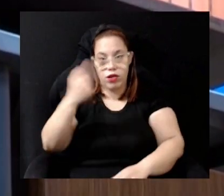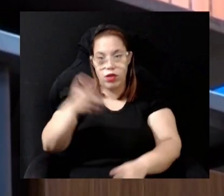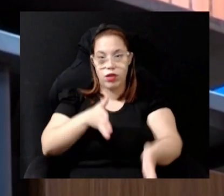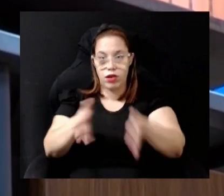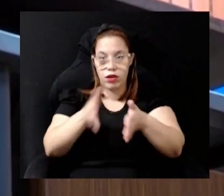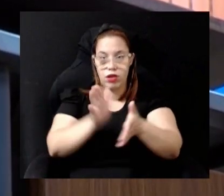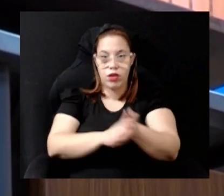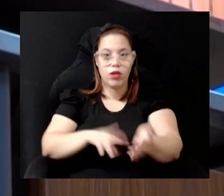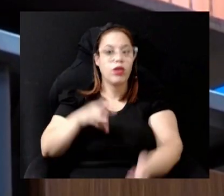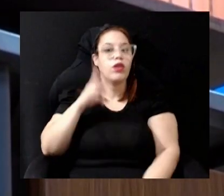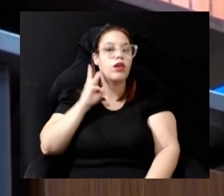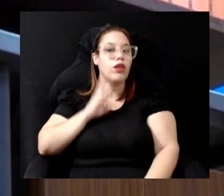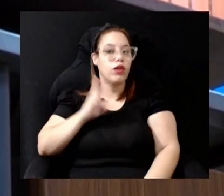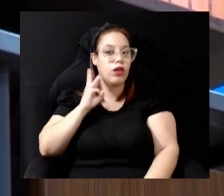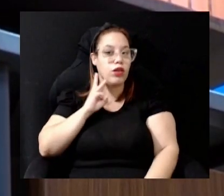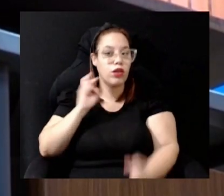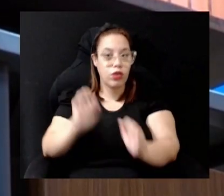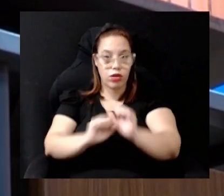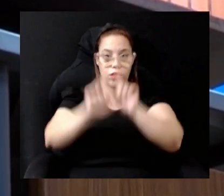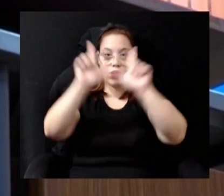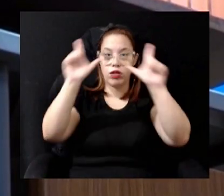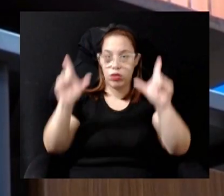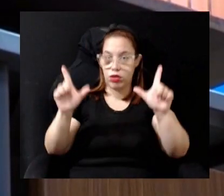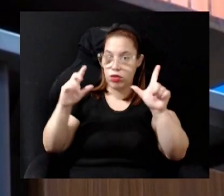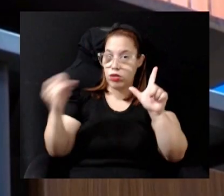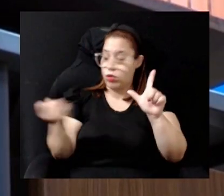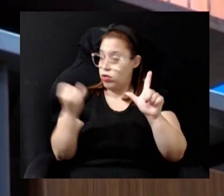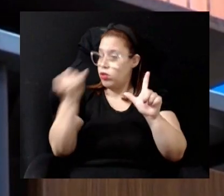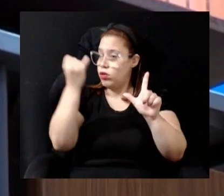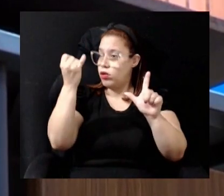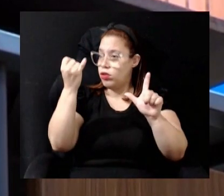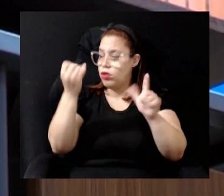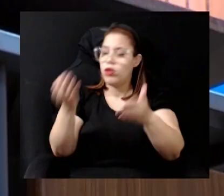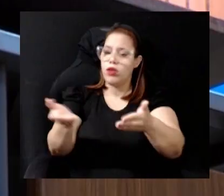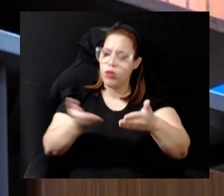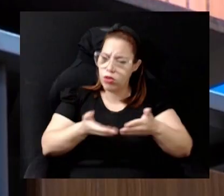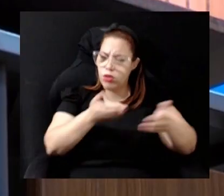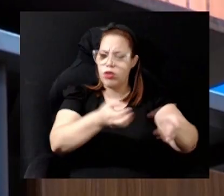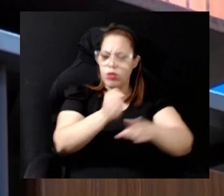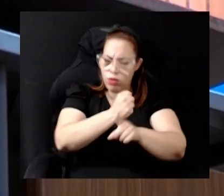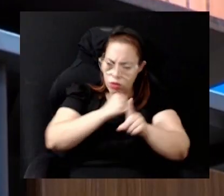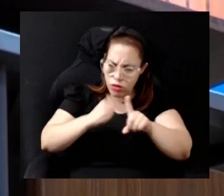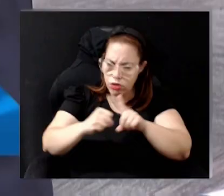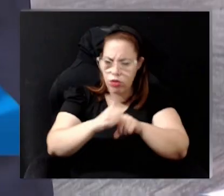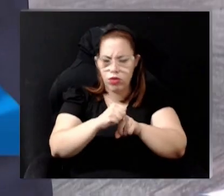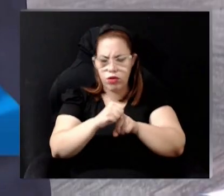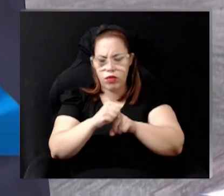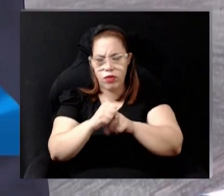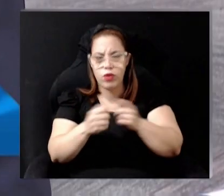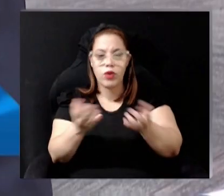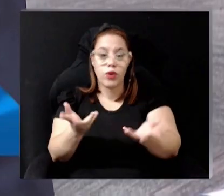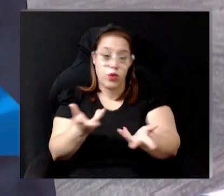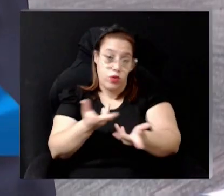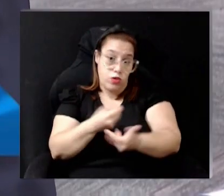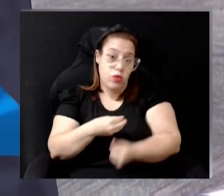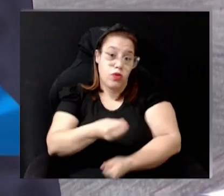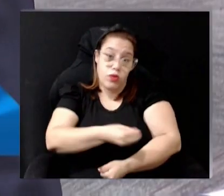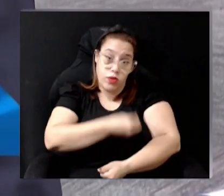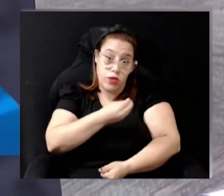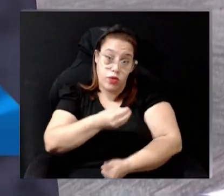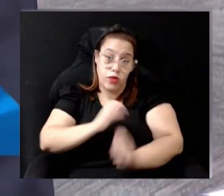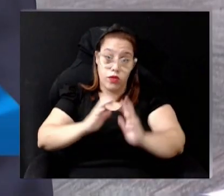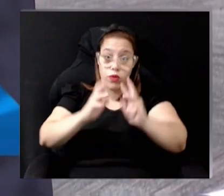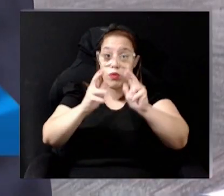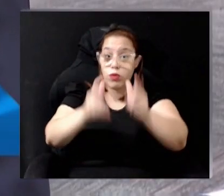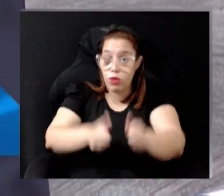Santos destaca também a importância de se conviver em sociedade e com qualidade de vida. A maioria das cidades